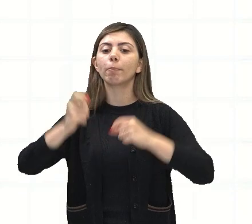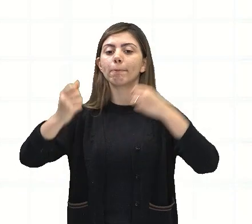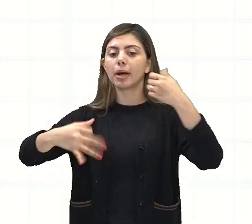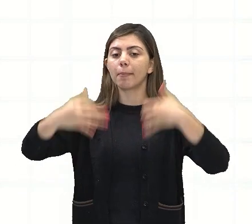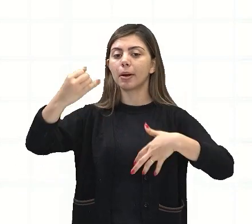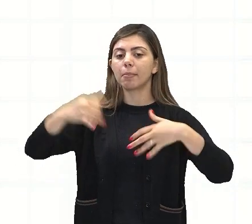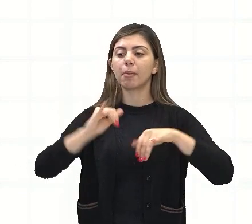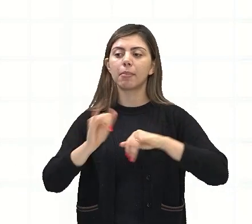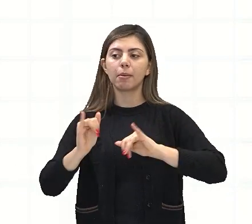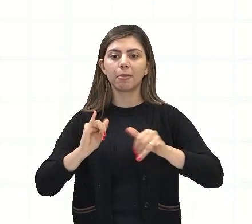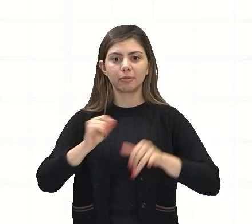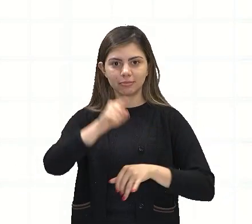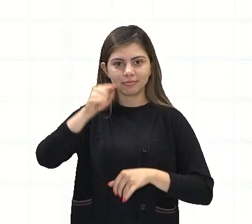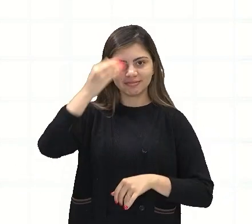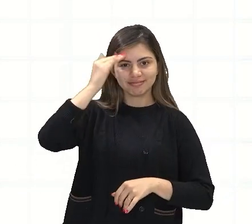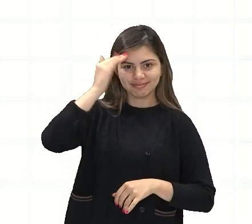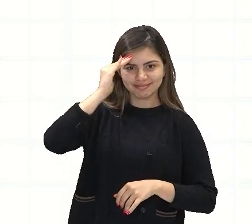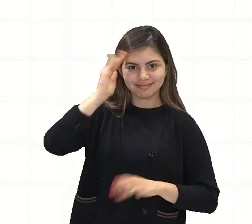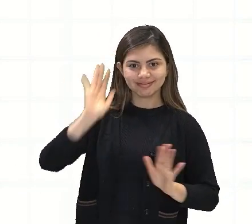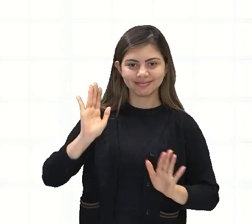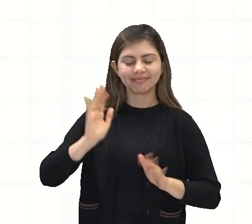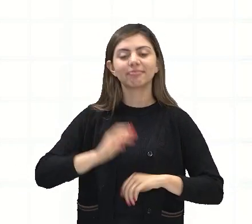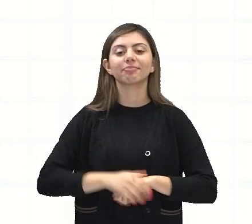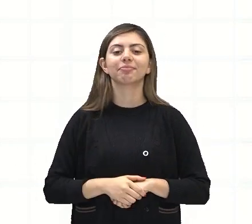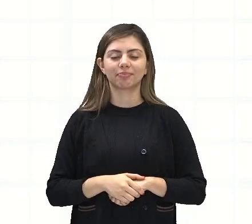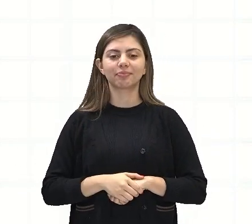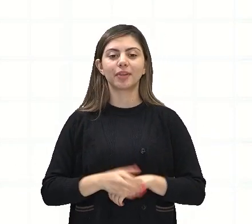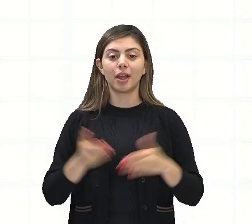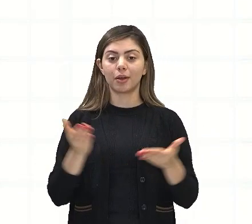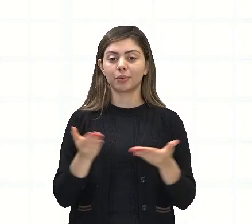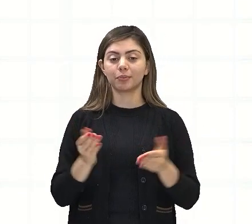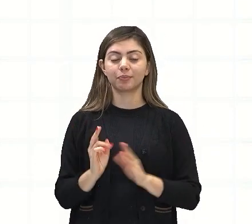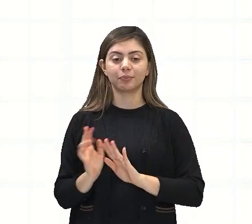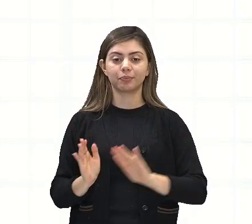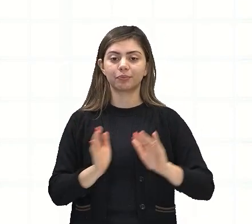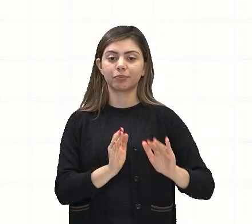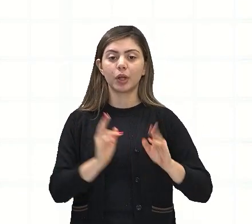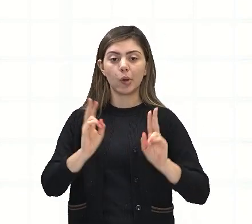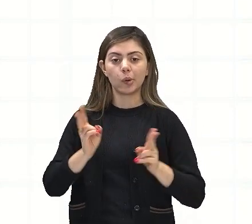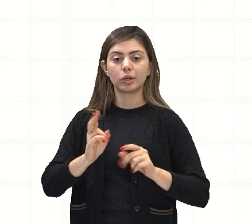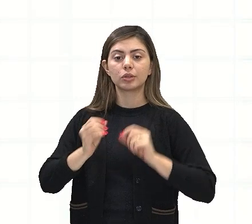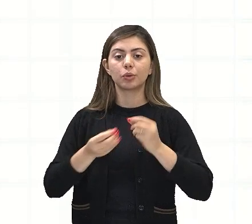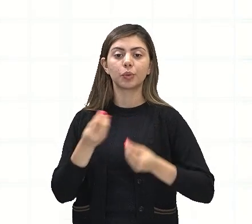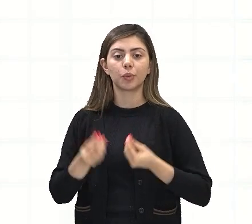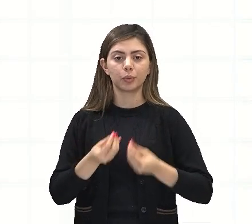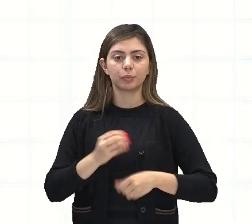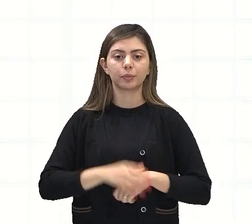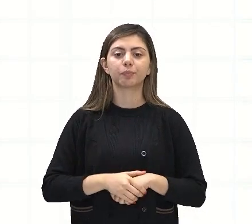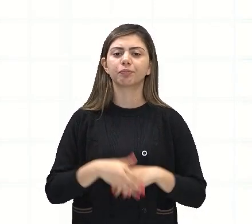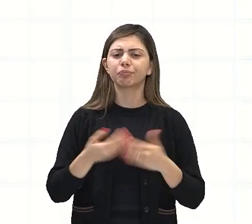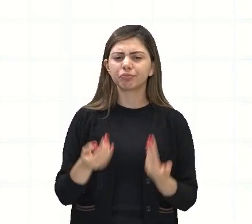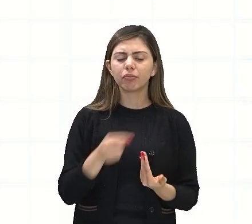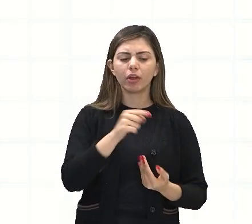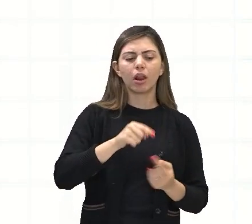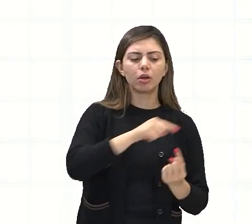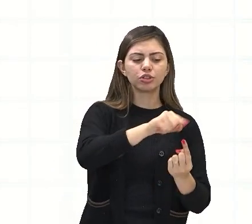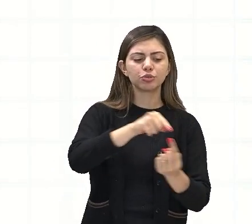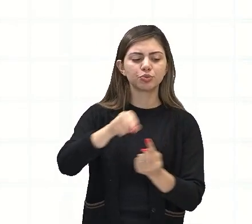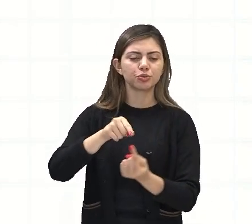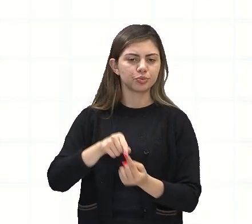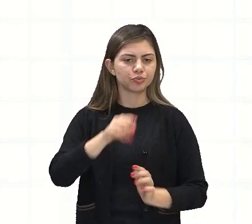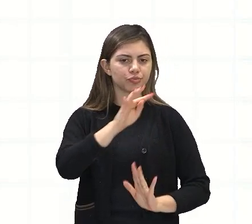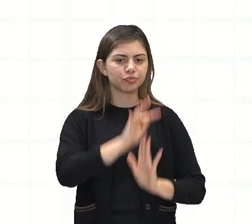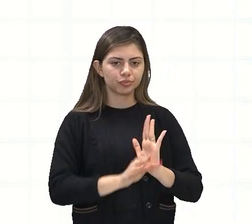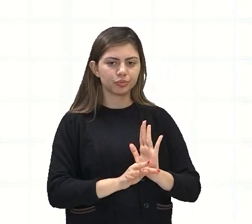entendido para vocês? Sim? Prosseguimos então? Então, nós vamos ver aqui que a tipologia textual ou tipo